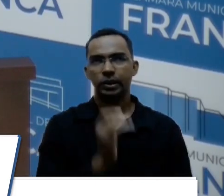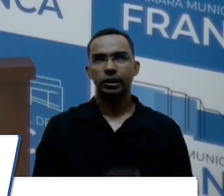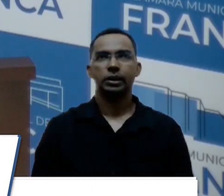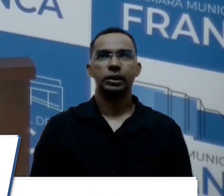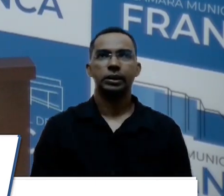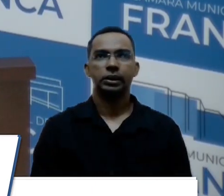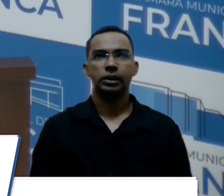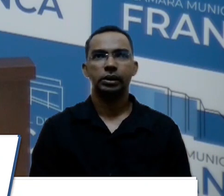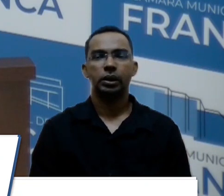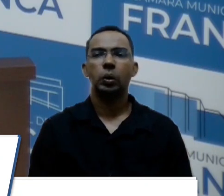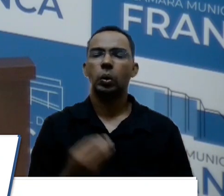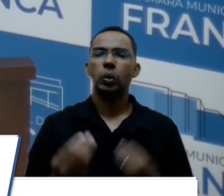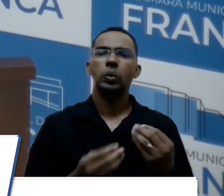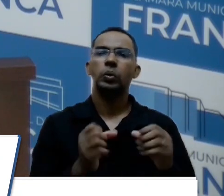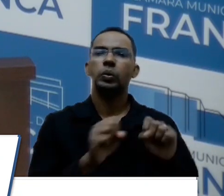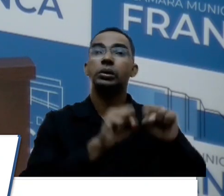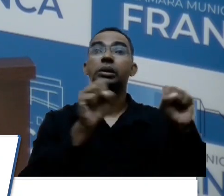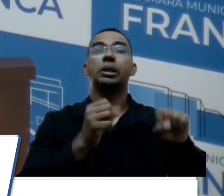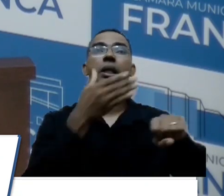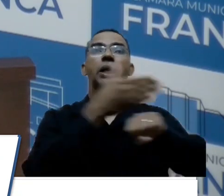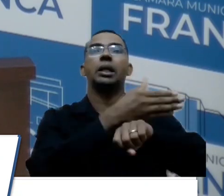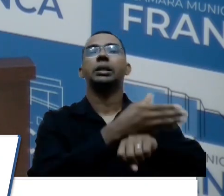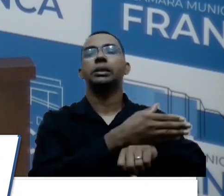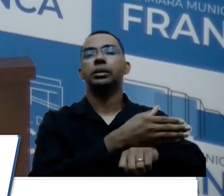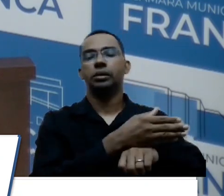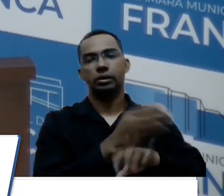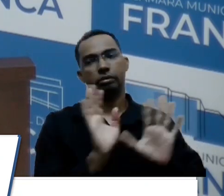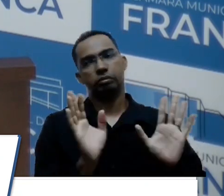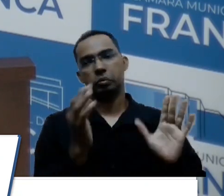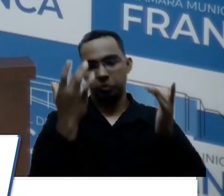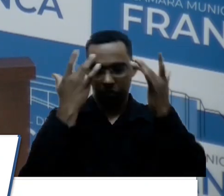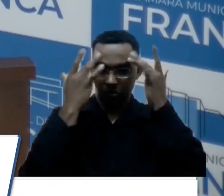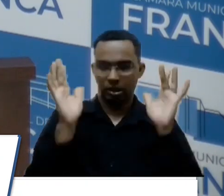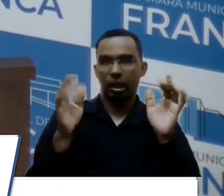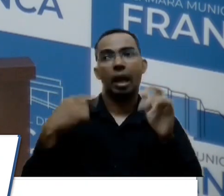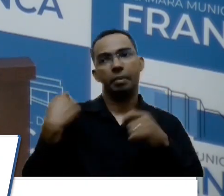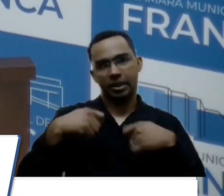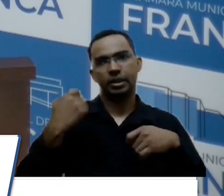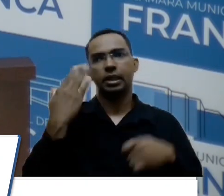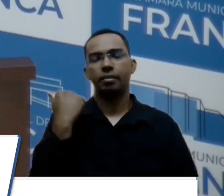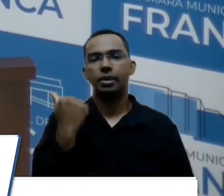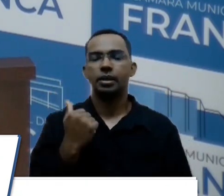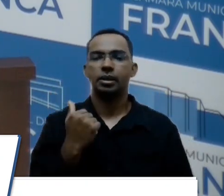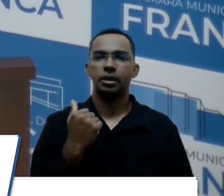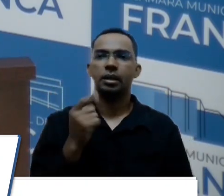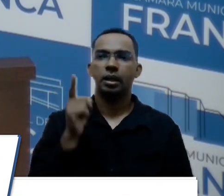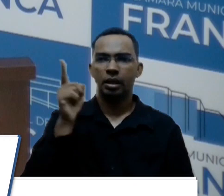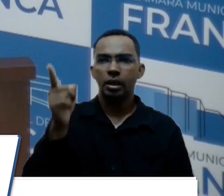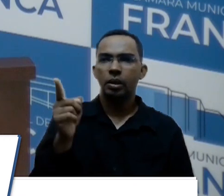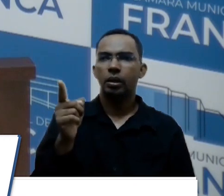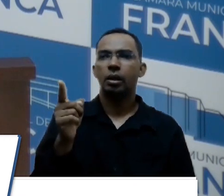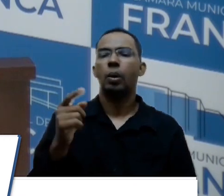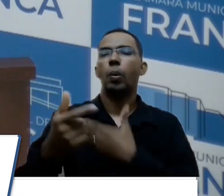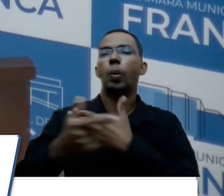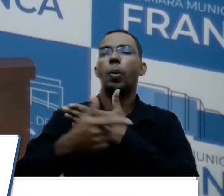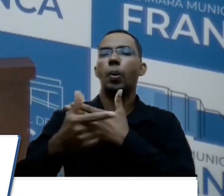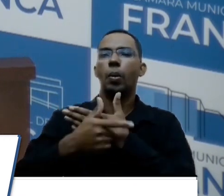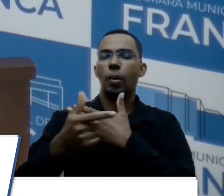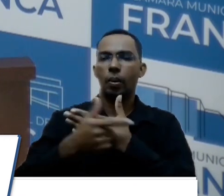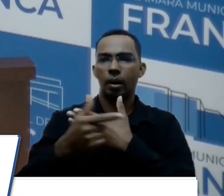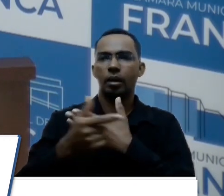como é o sistema lá dentro. Como funciona? Nós precisamos saber. Esse é o grande papel da